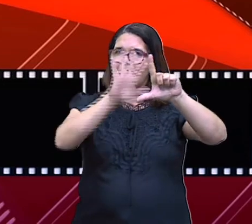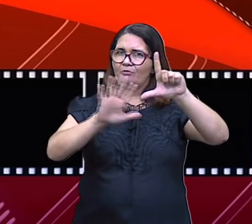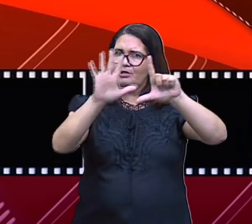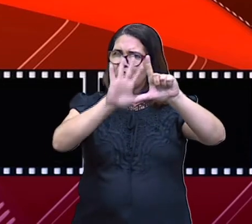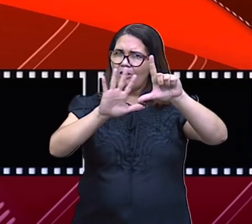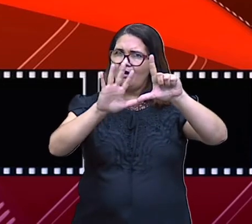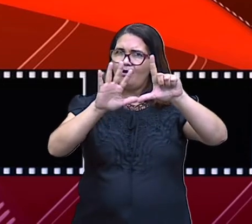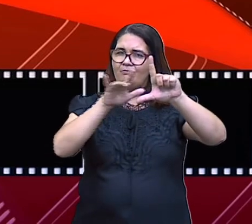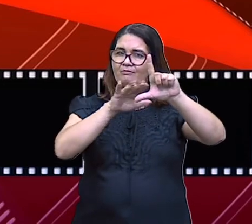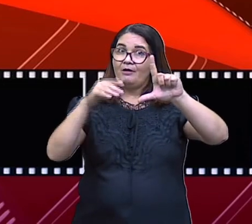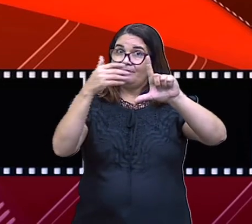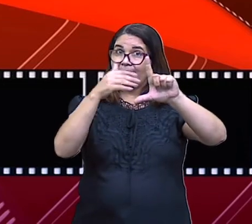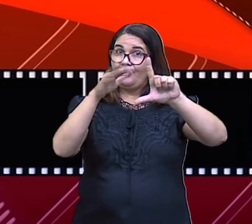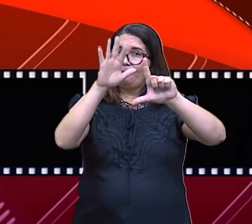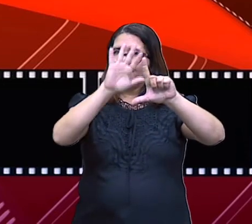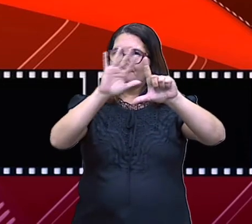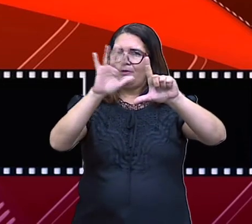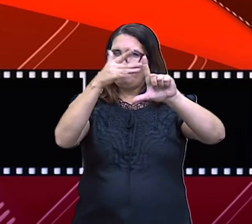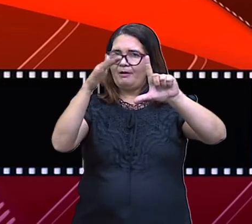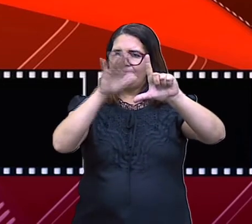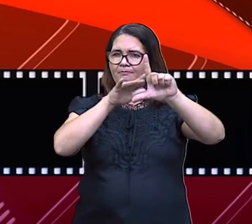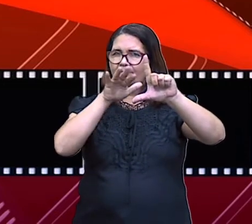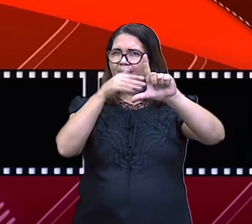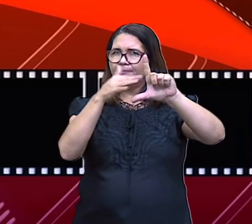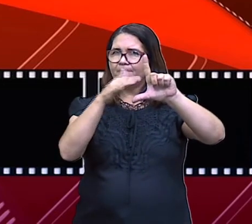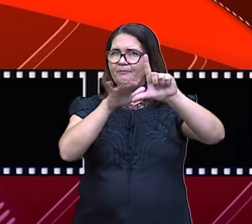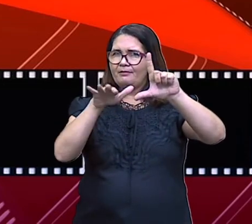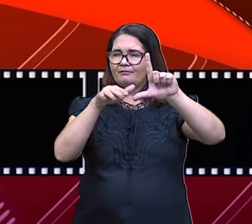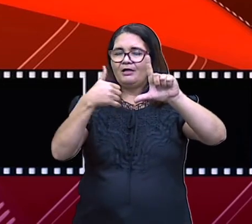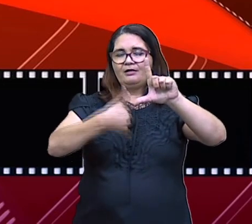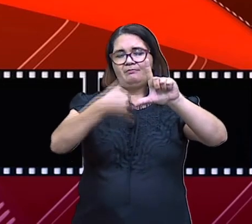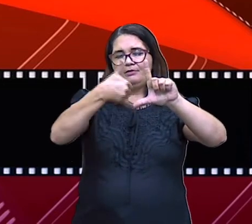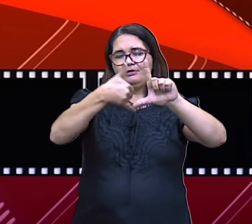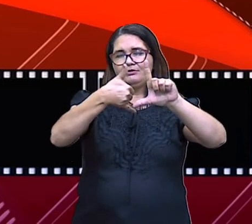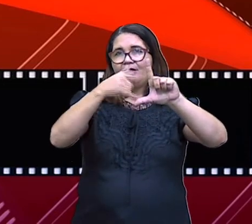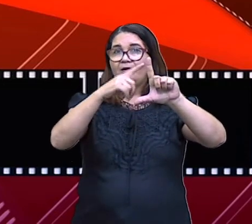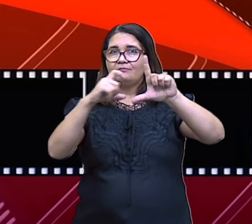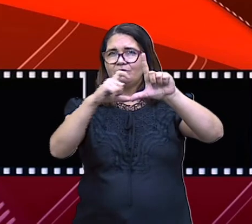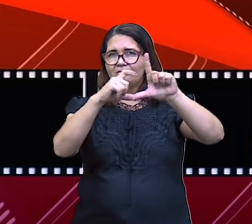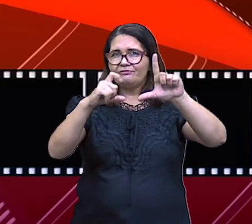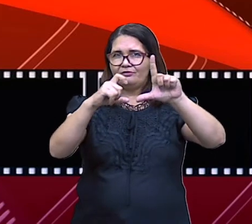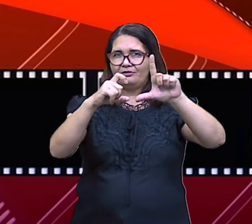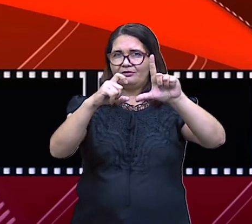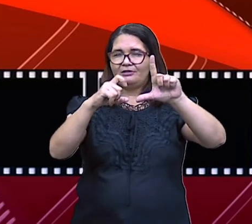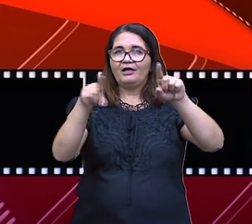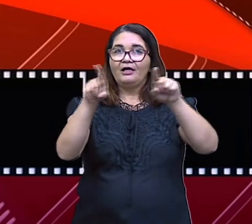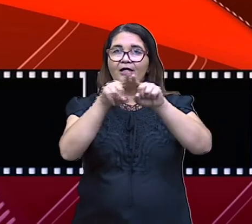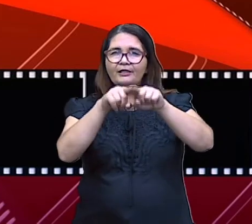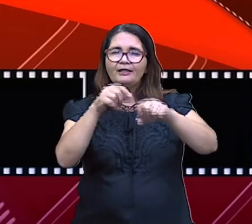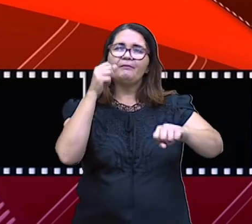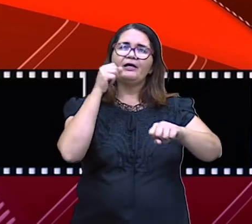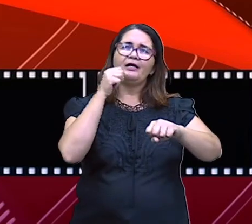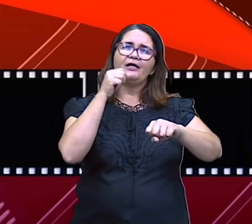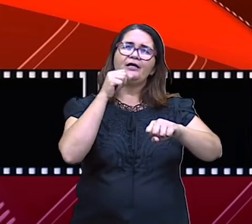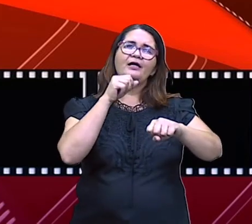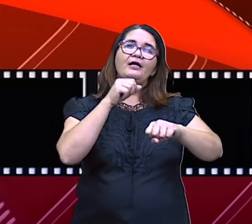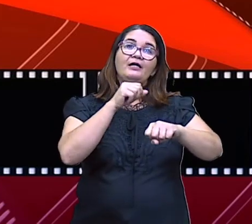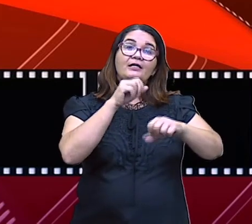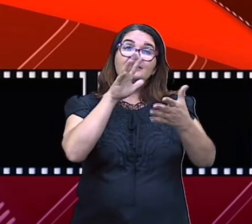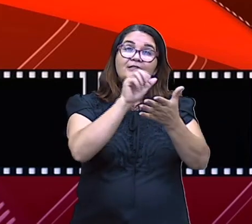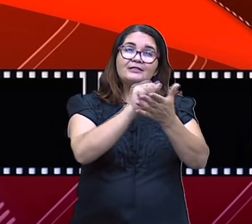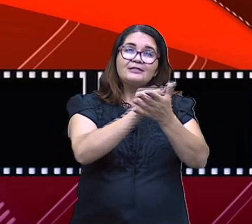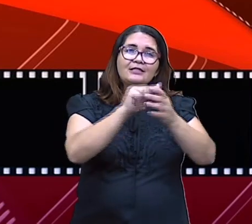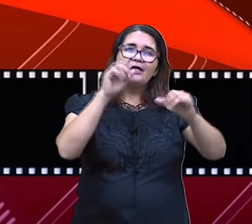smedgv.com/aluno ou aponte a câmera do seu celular para o QR Code aqui no canto da tela. Se inscrevam no nosso canal no